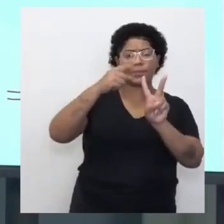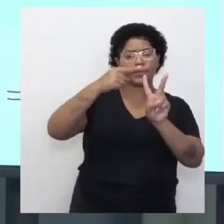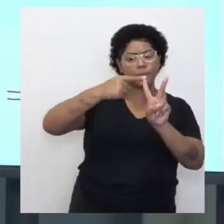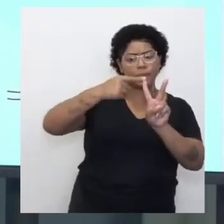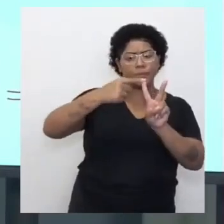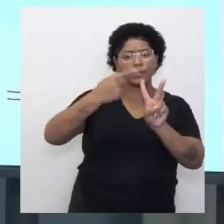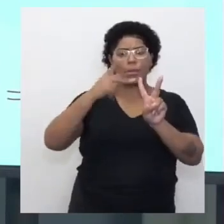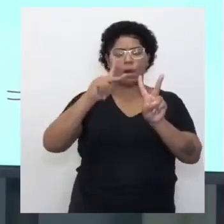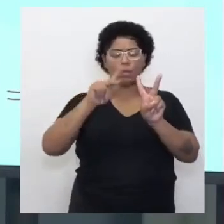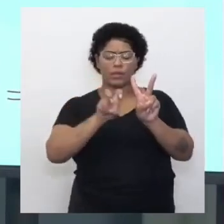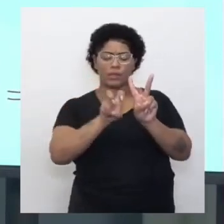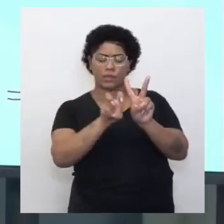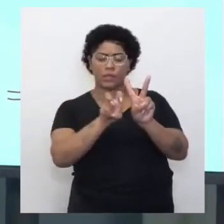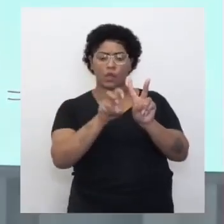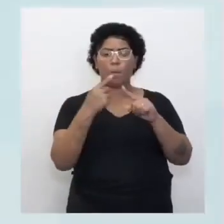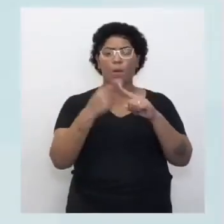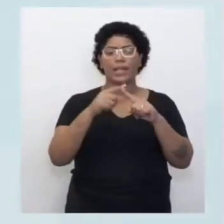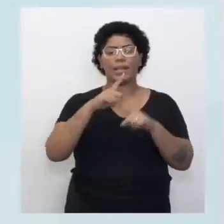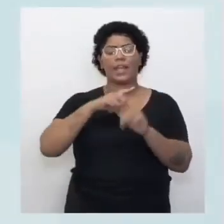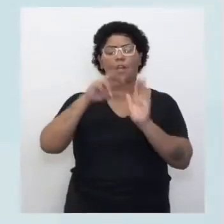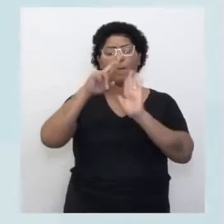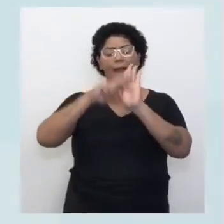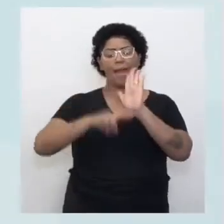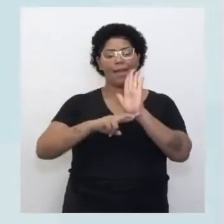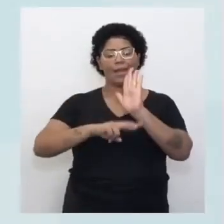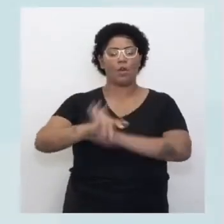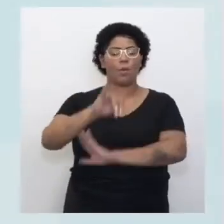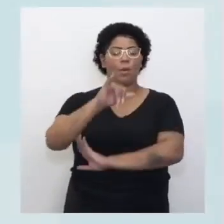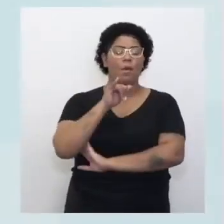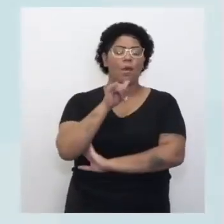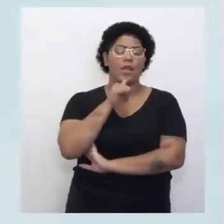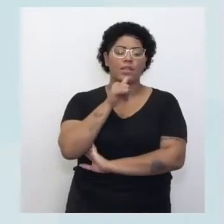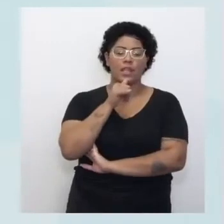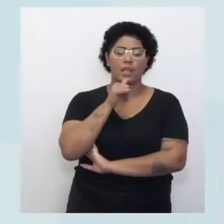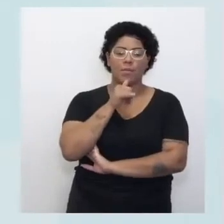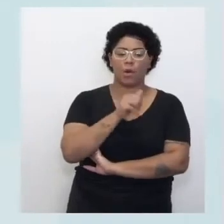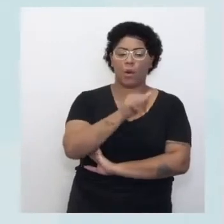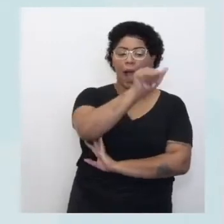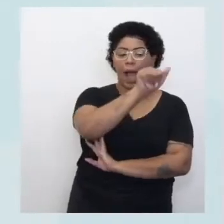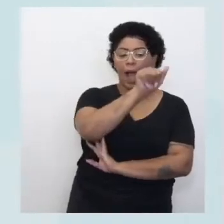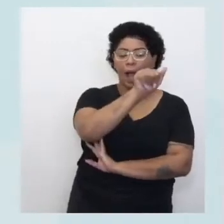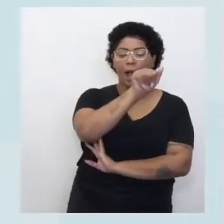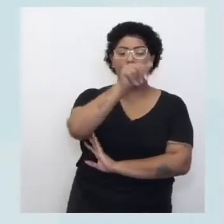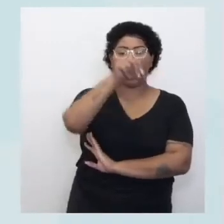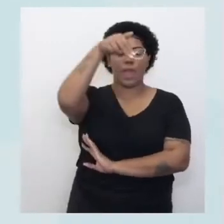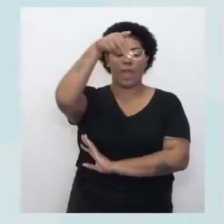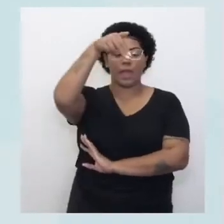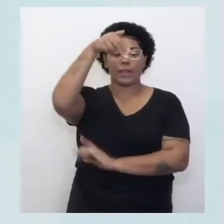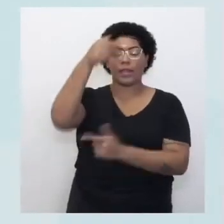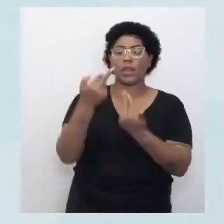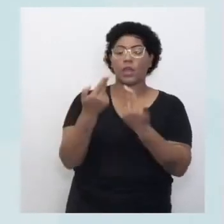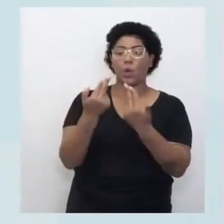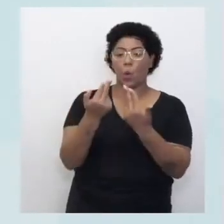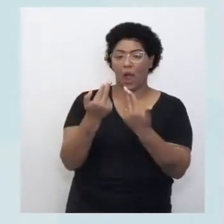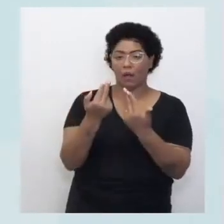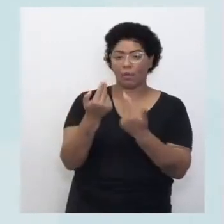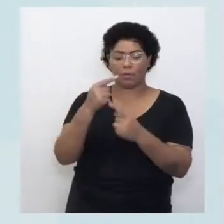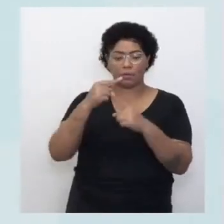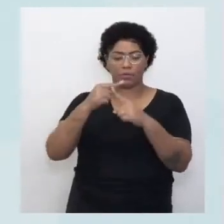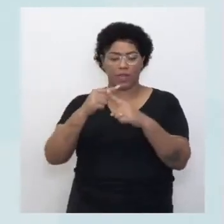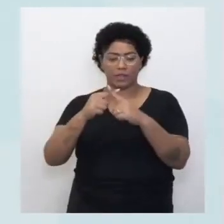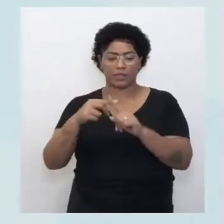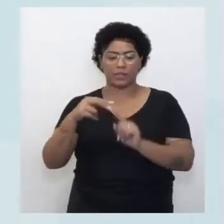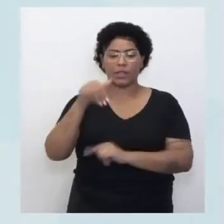uma outra regra. Se eu tiver multiplicação de bases iguais, eu repito